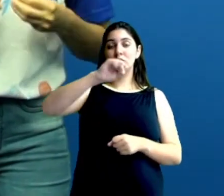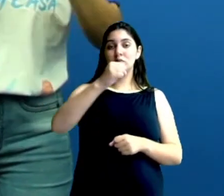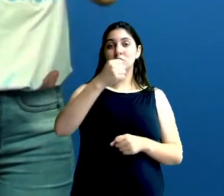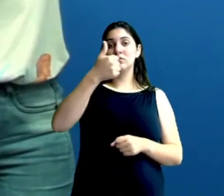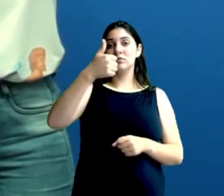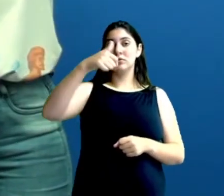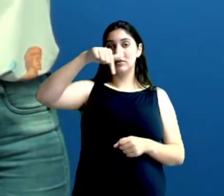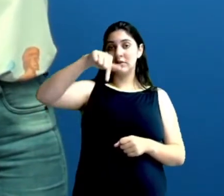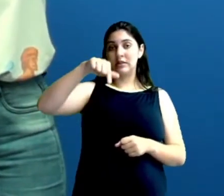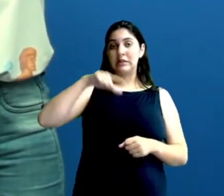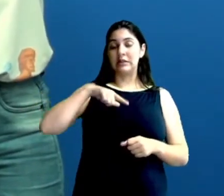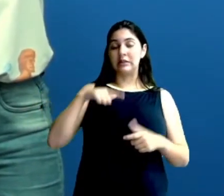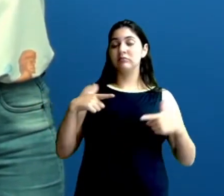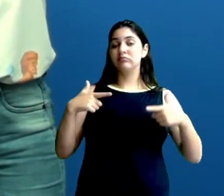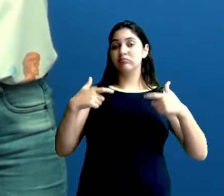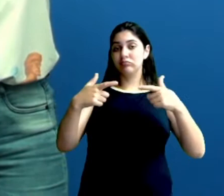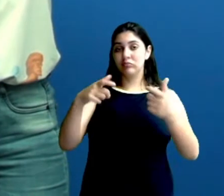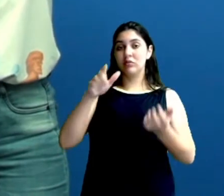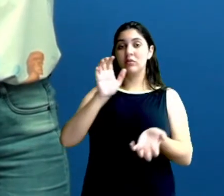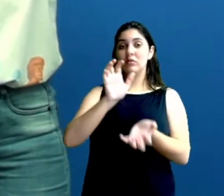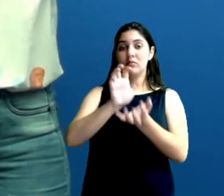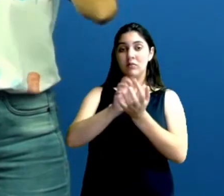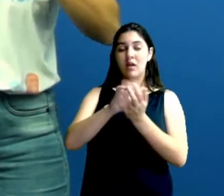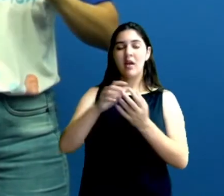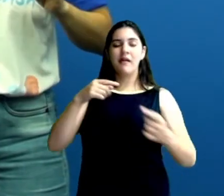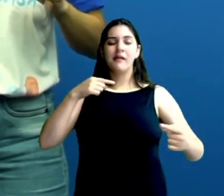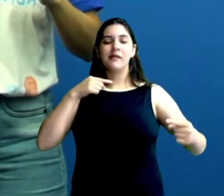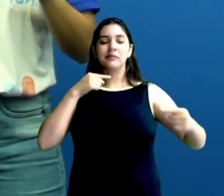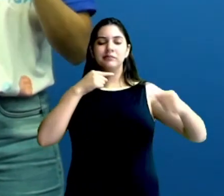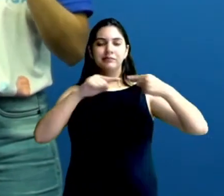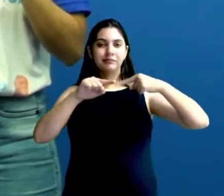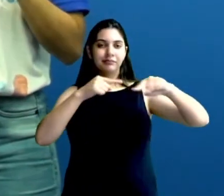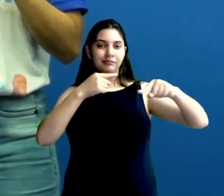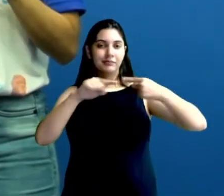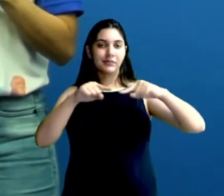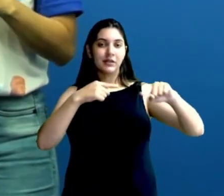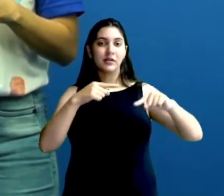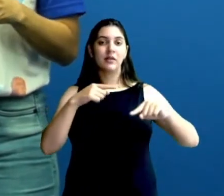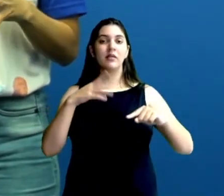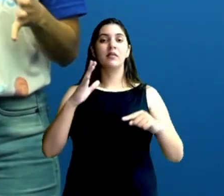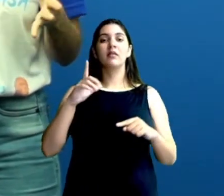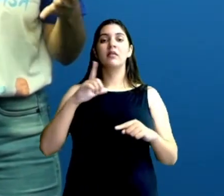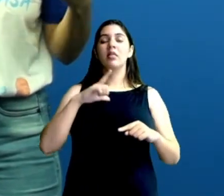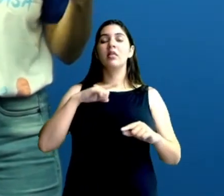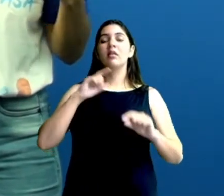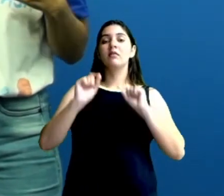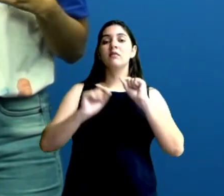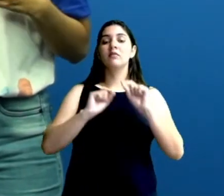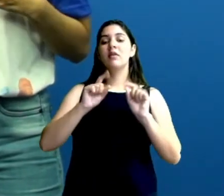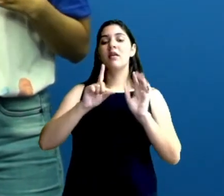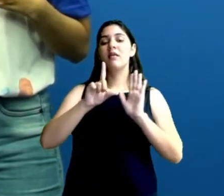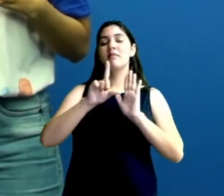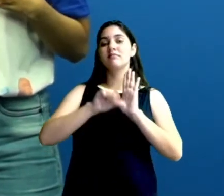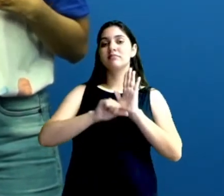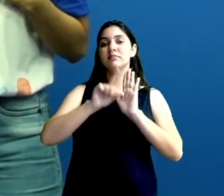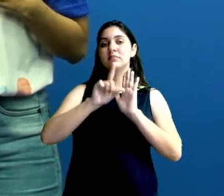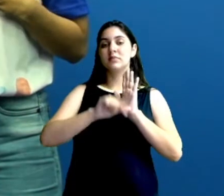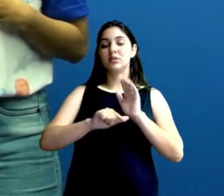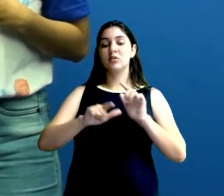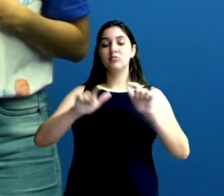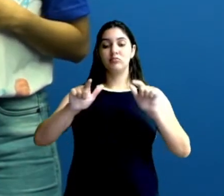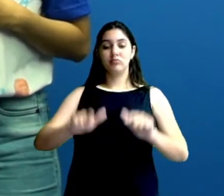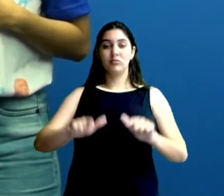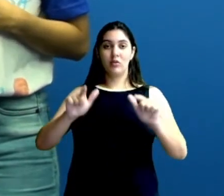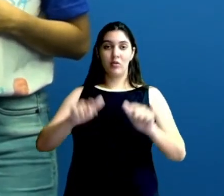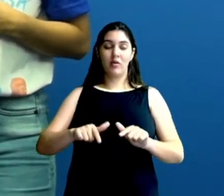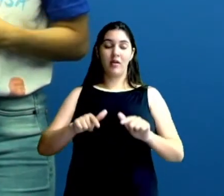Pernambucana, que é um conflito em que vai acarretar já a diminuição do território